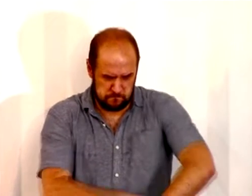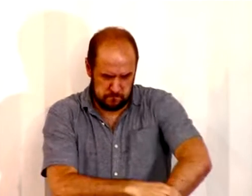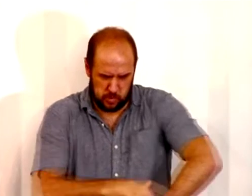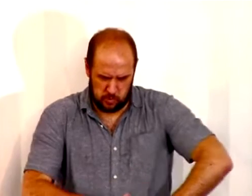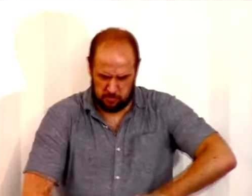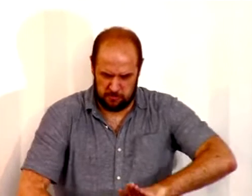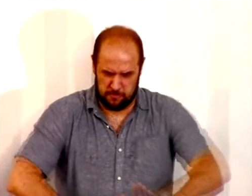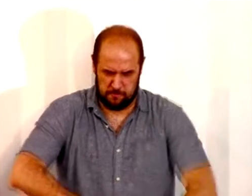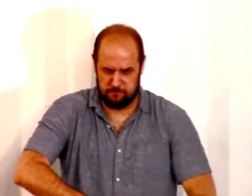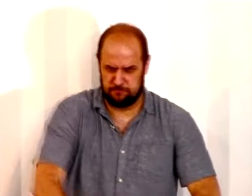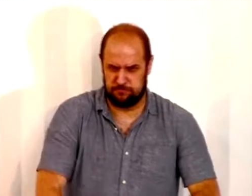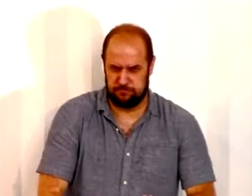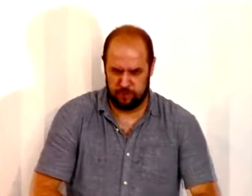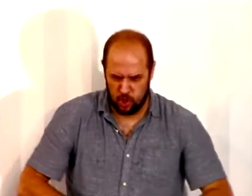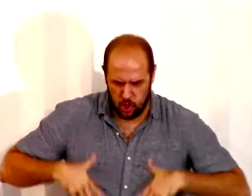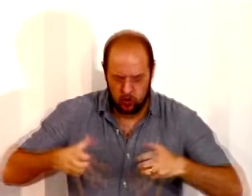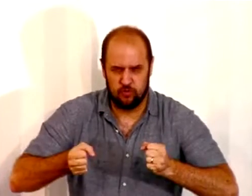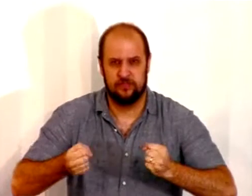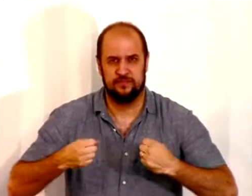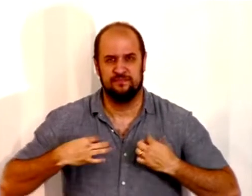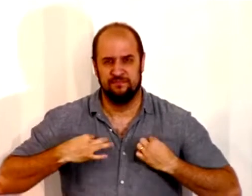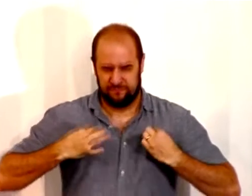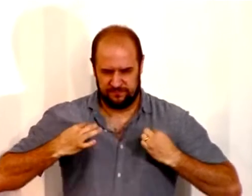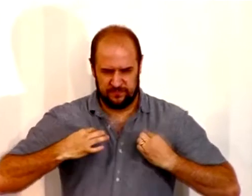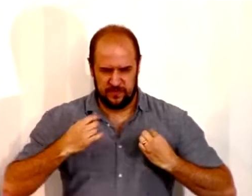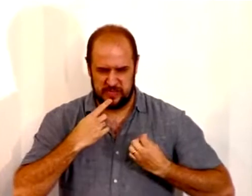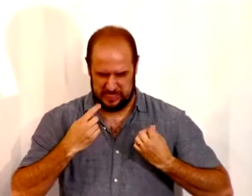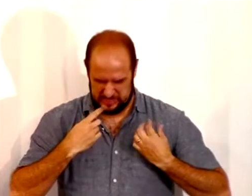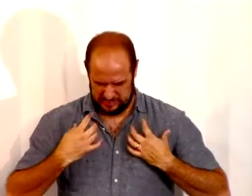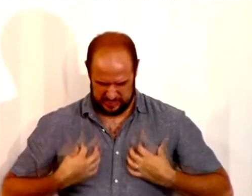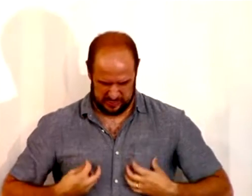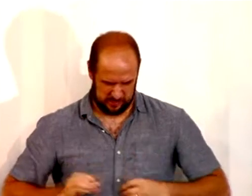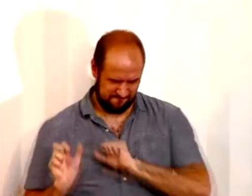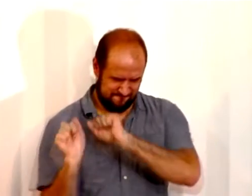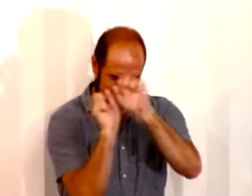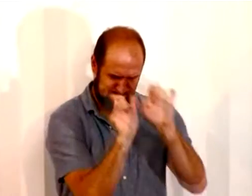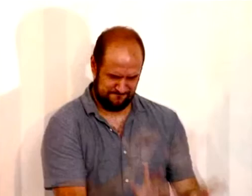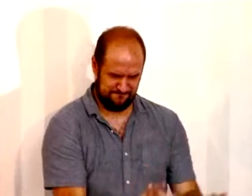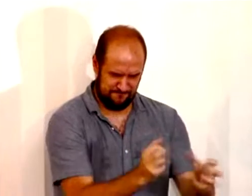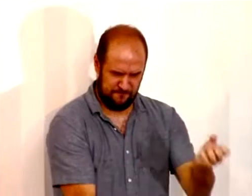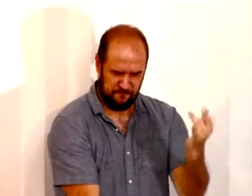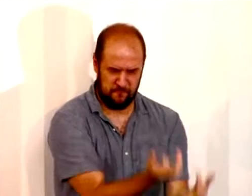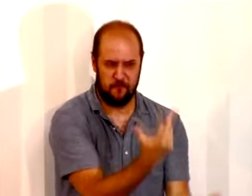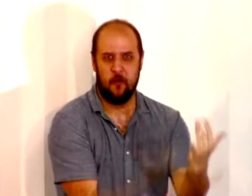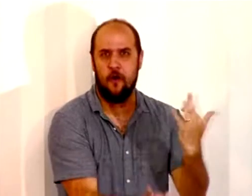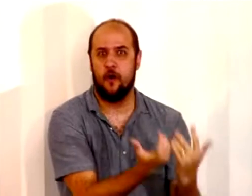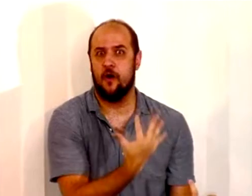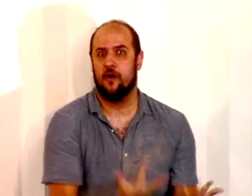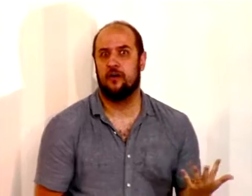tumulto da batalha, e toda veste revolvida em sangue serão queimadas, servirão de Páscoa ao fogo. Já deve ter assistido filmes de